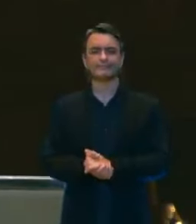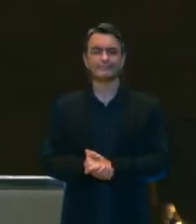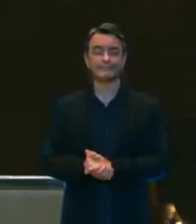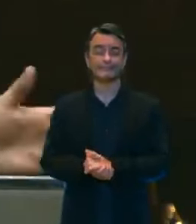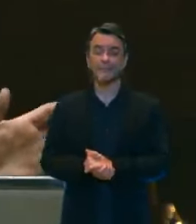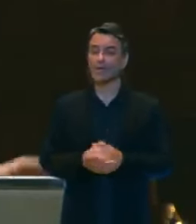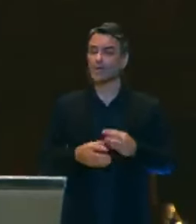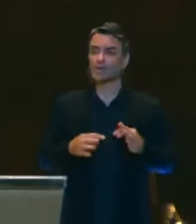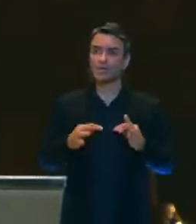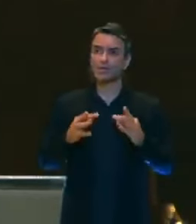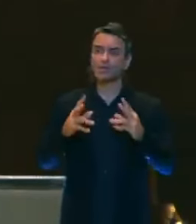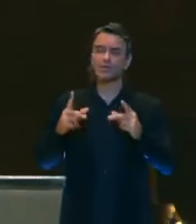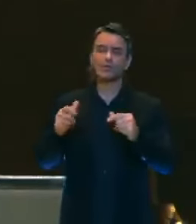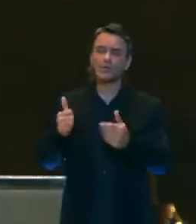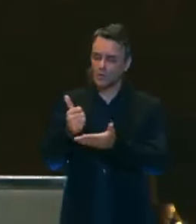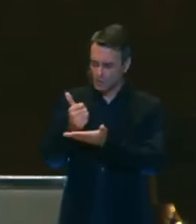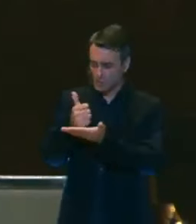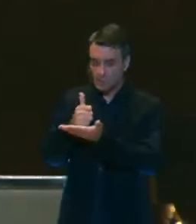Todo domínio,